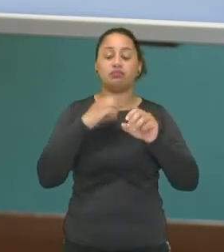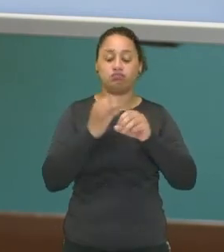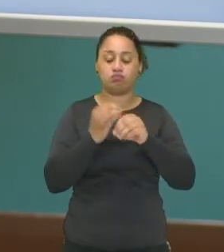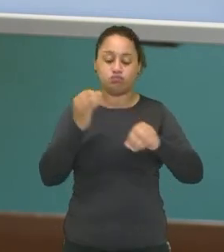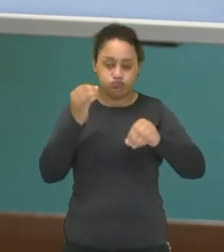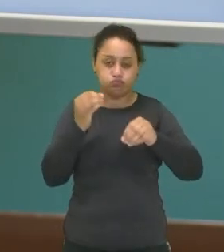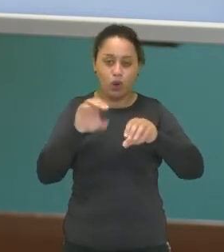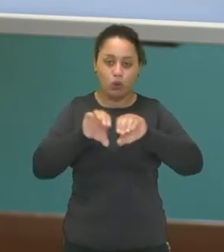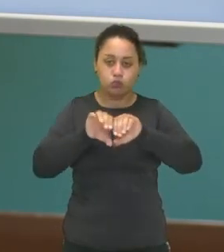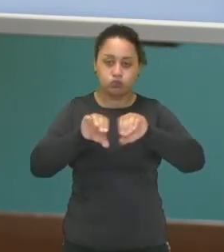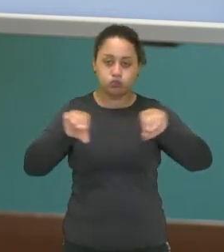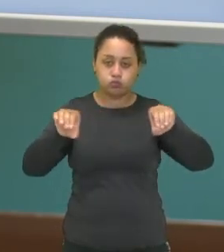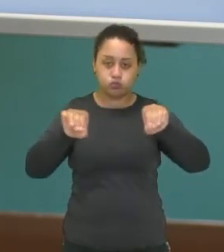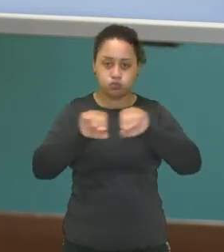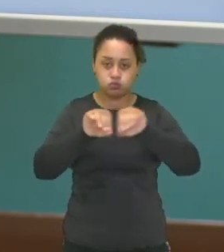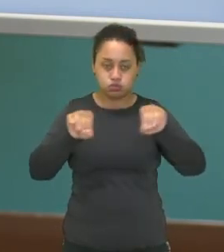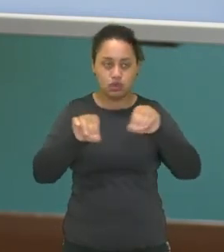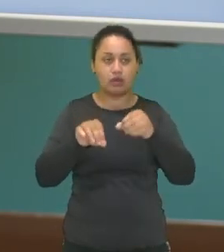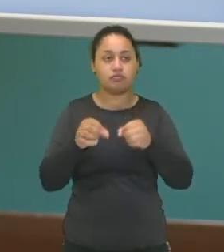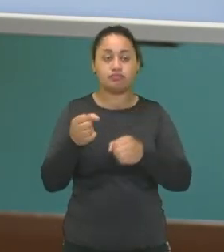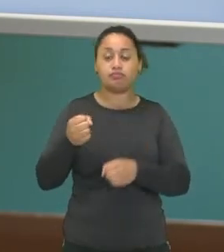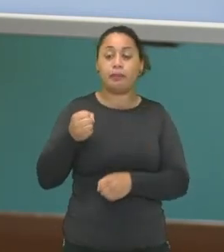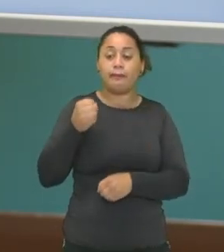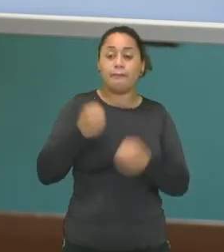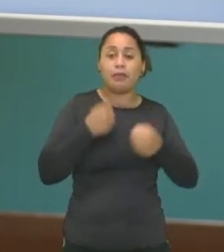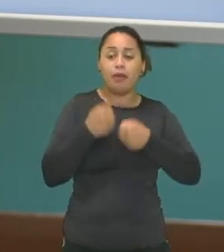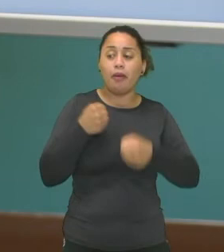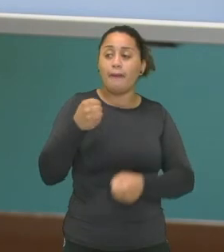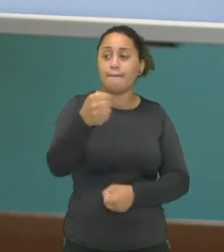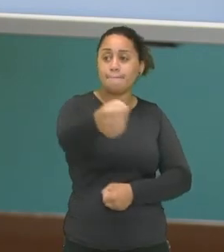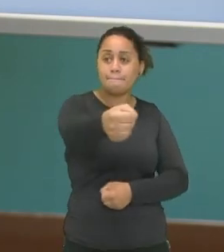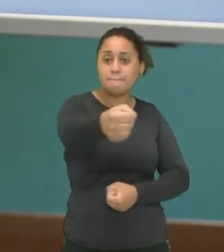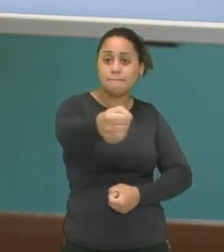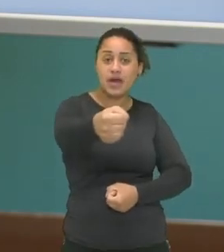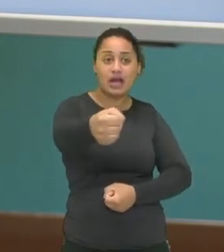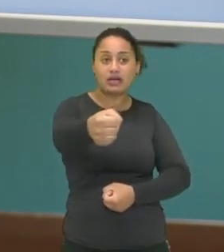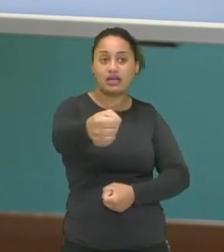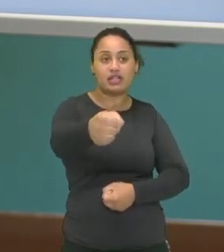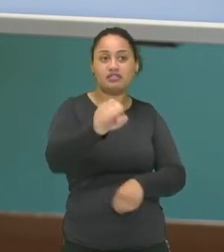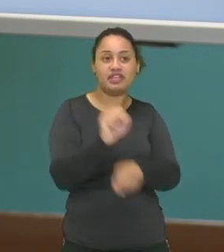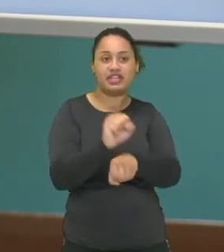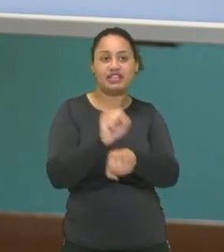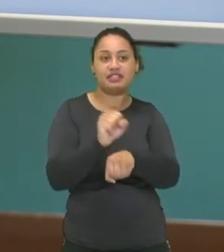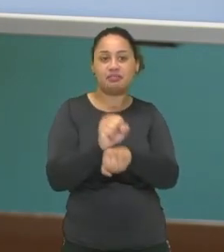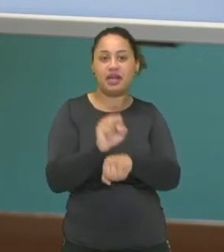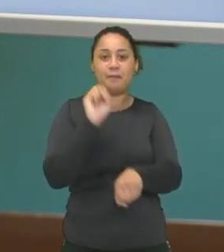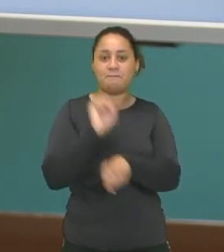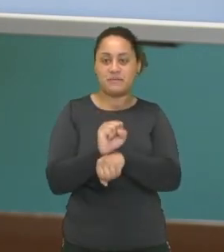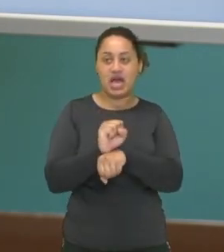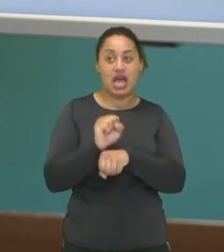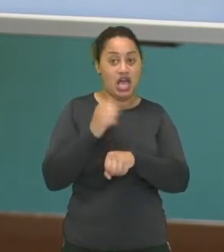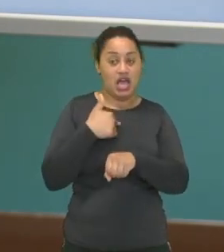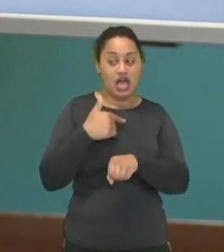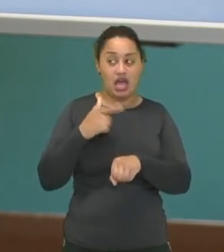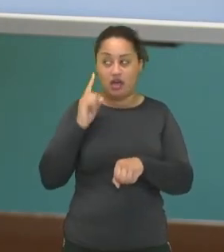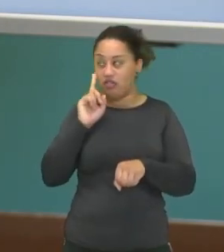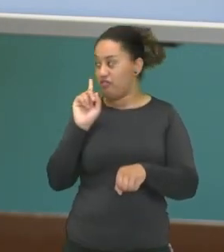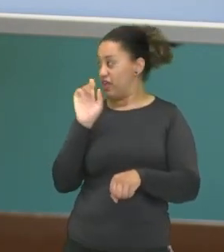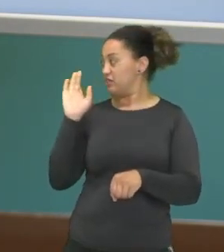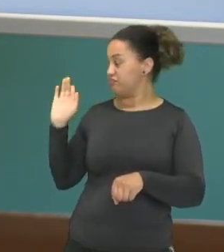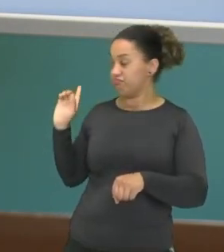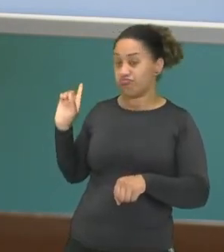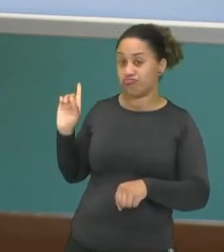para o próximo atleta, tá? Esse próximo atleta não fica esperando por ele parado, ele já começa a correr e